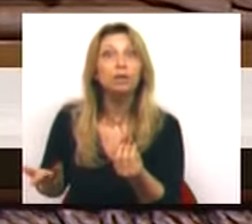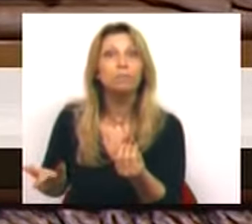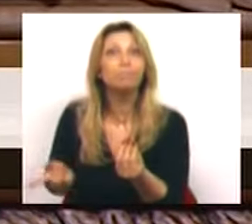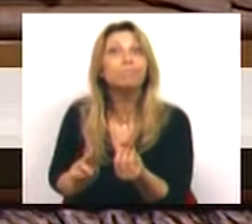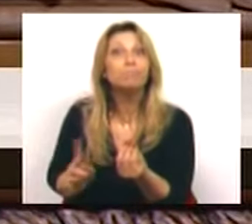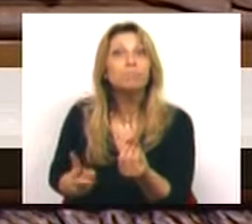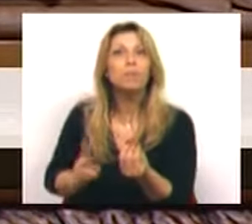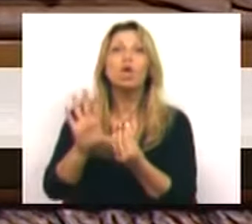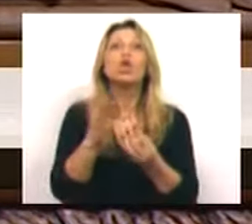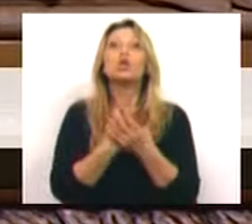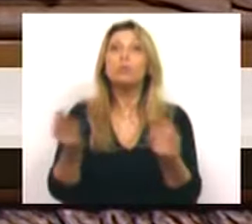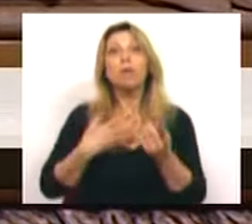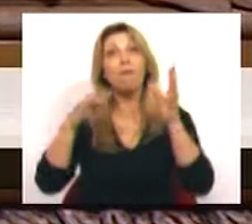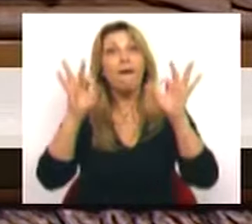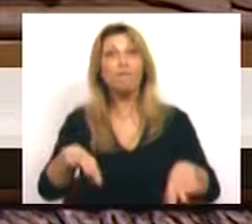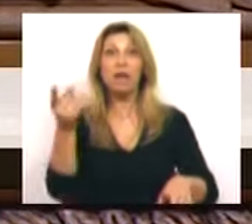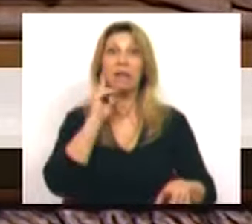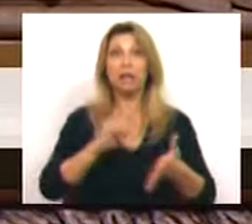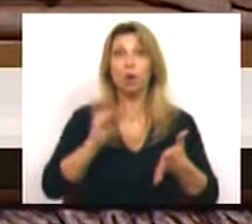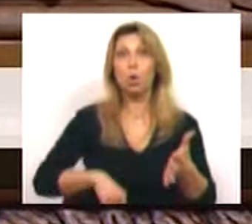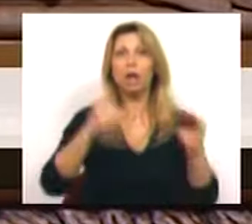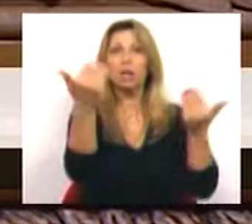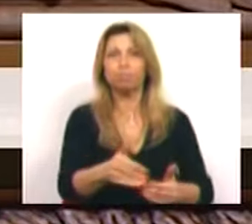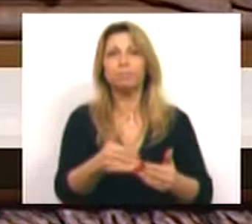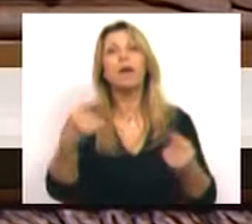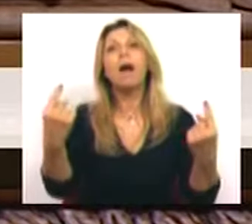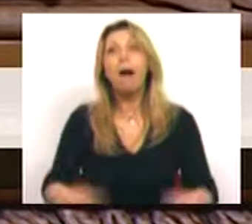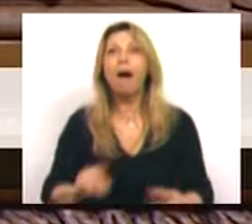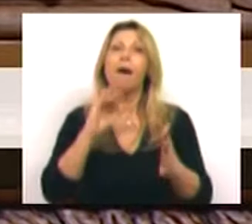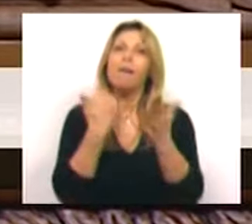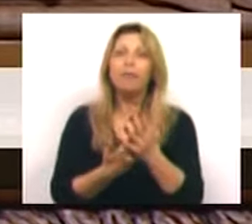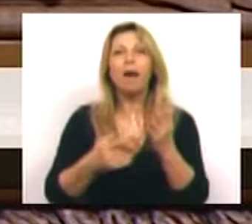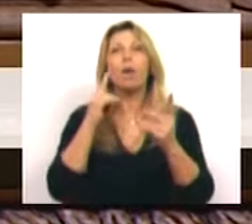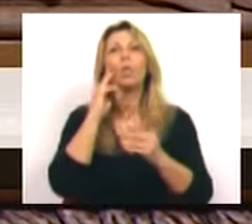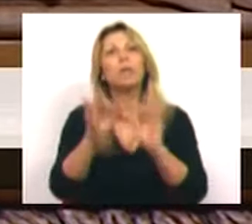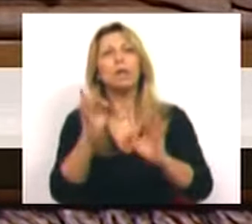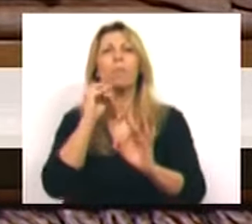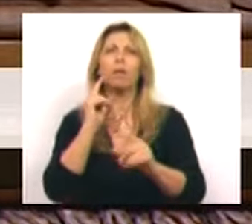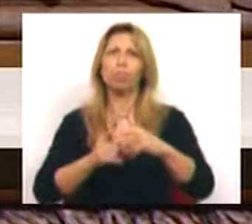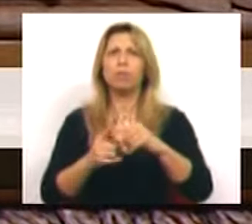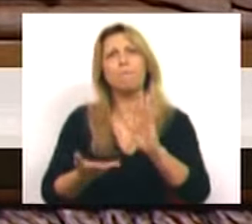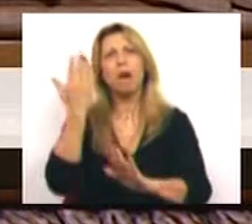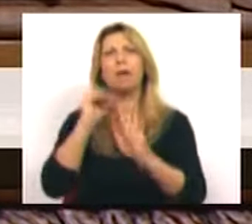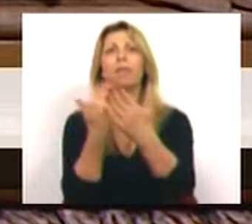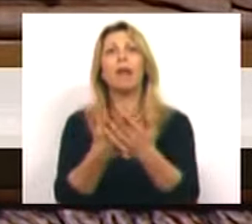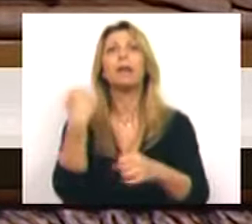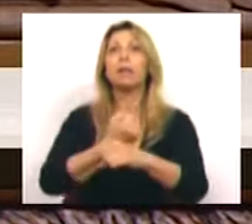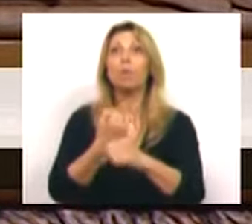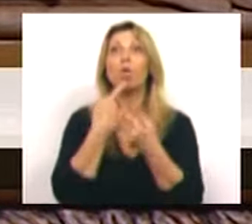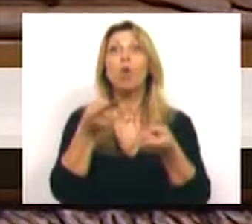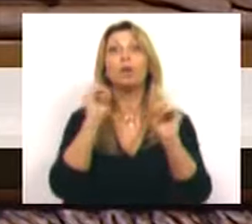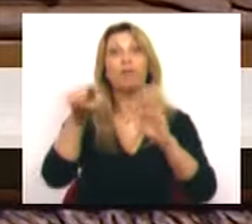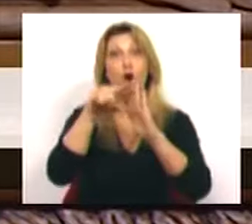é acabar com a caducidade, repor o tratamento mais favorável ao trabalhador, revogar as normas da desregulação e